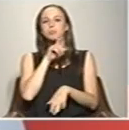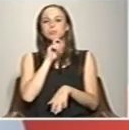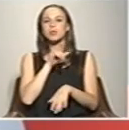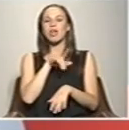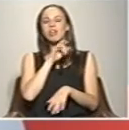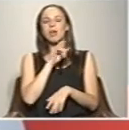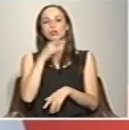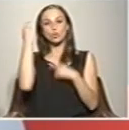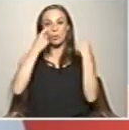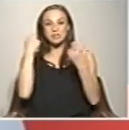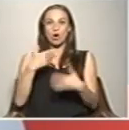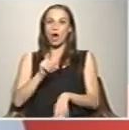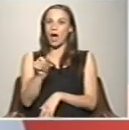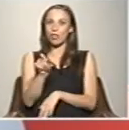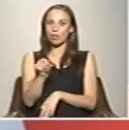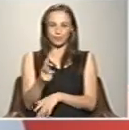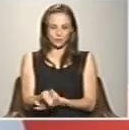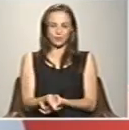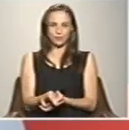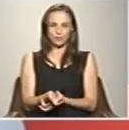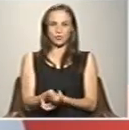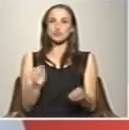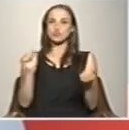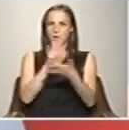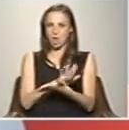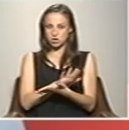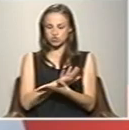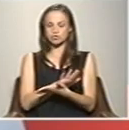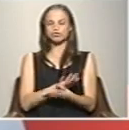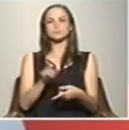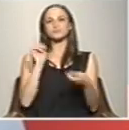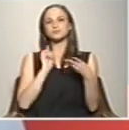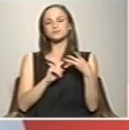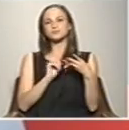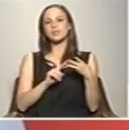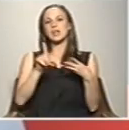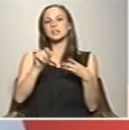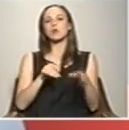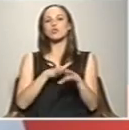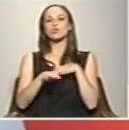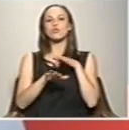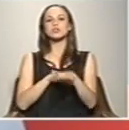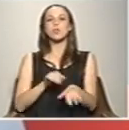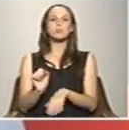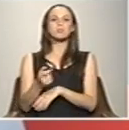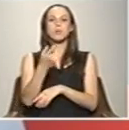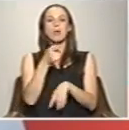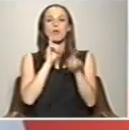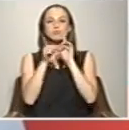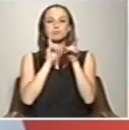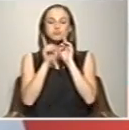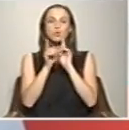Estou a pensar agora ir para a rádio, para os jornais. Estou também a desenvolver guiões para fazer os primeiros sketches humorísticos.